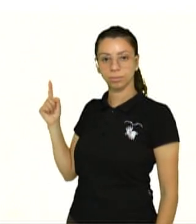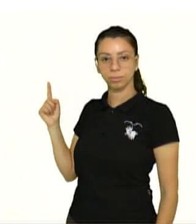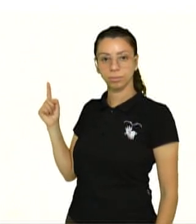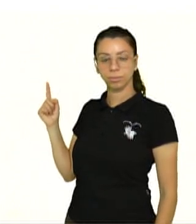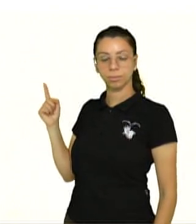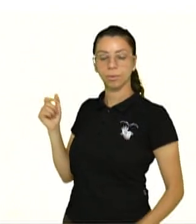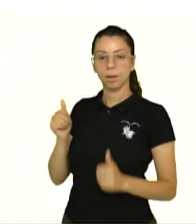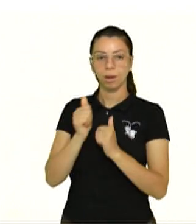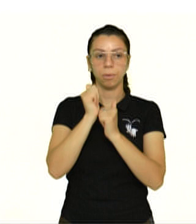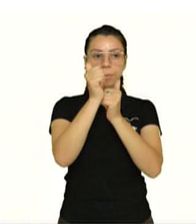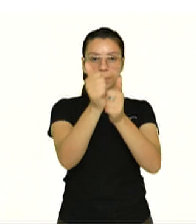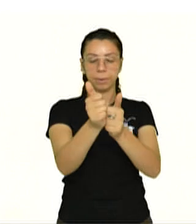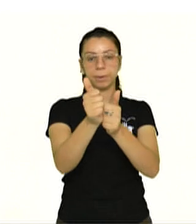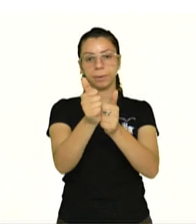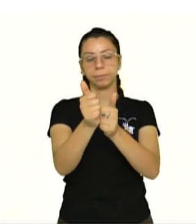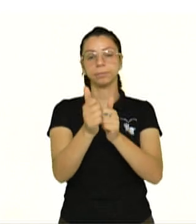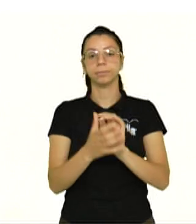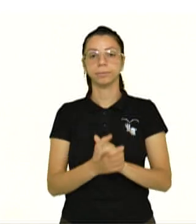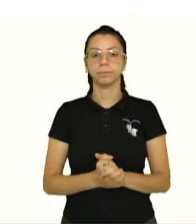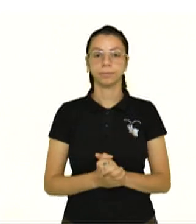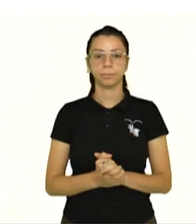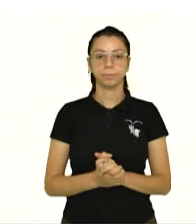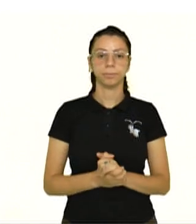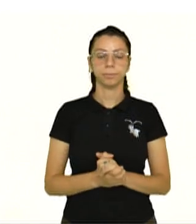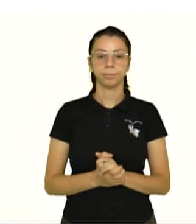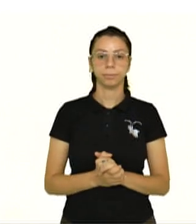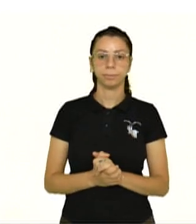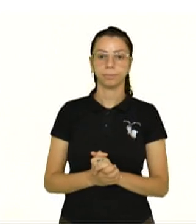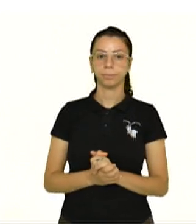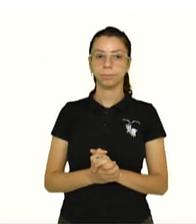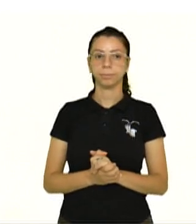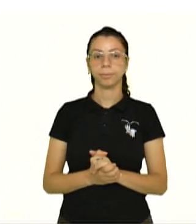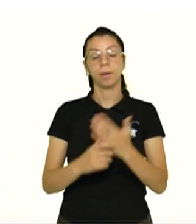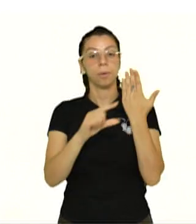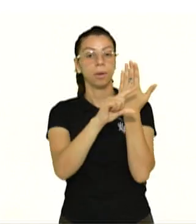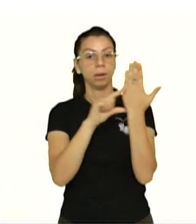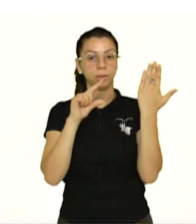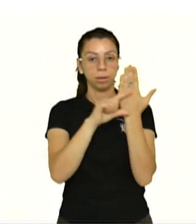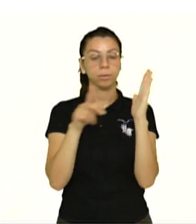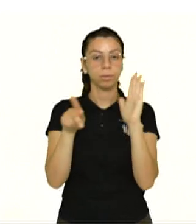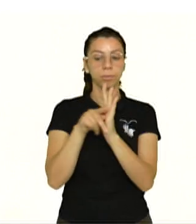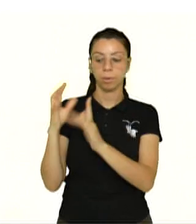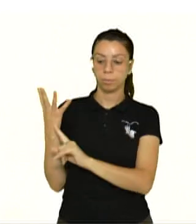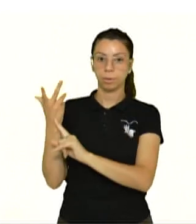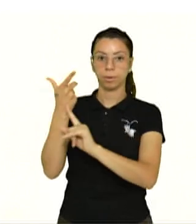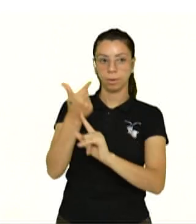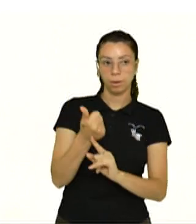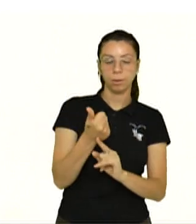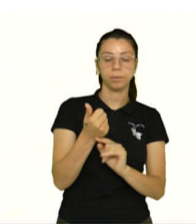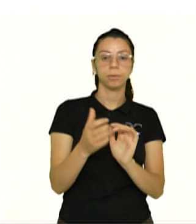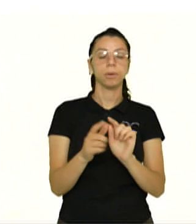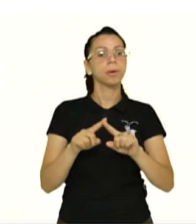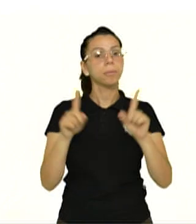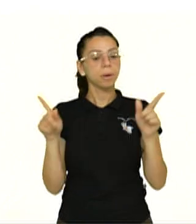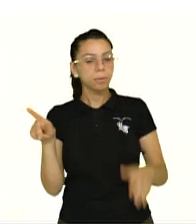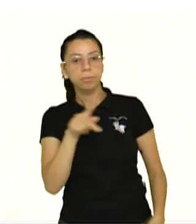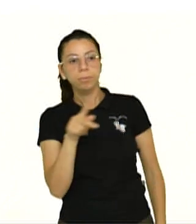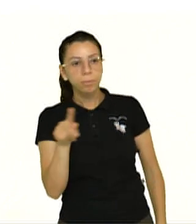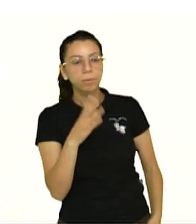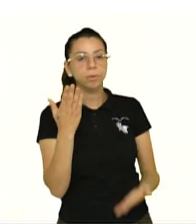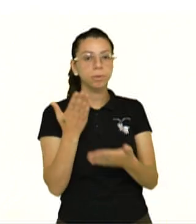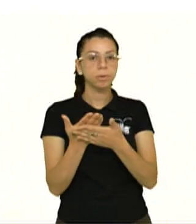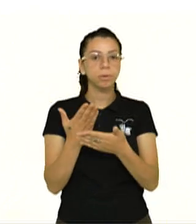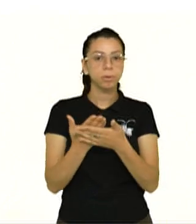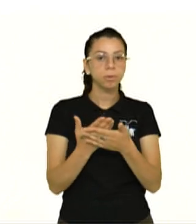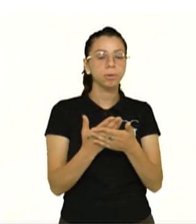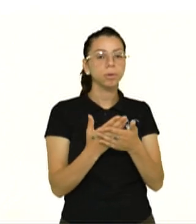Goethe, Ludwig van Beethoven e o Tchaikovsky também. Né? Mas, professor, a gente viu lá no classicismo